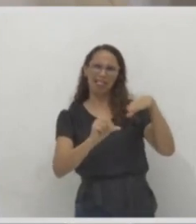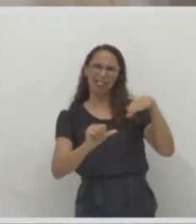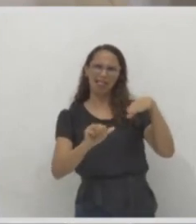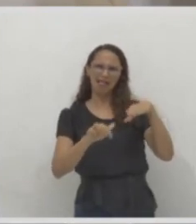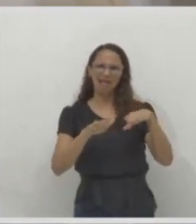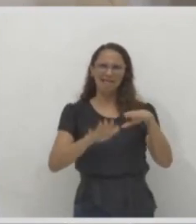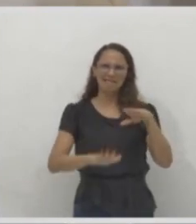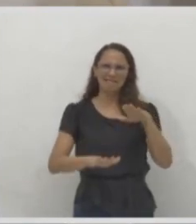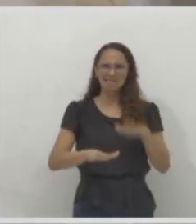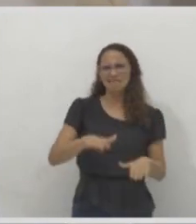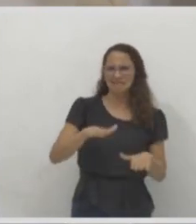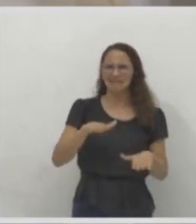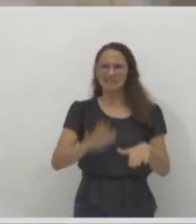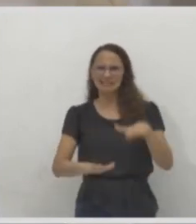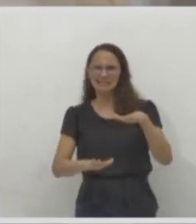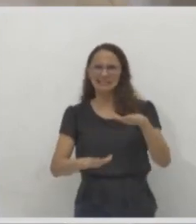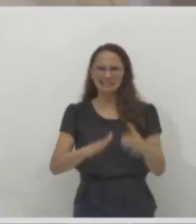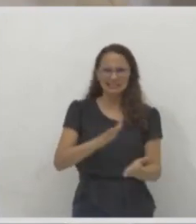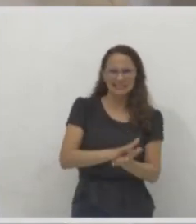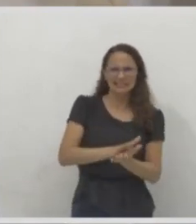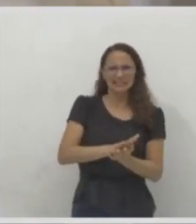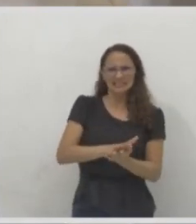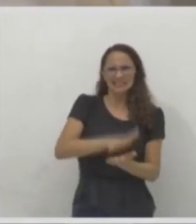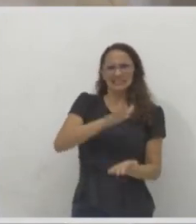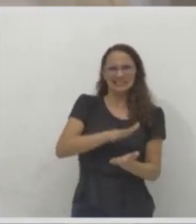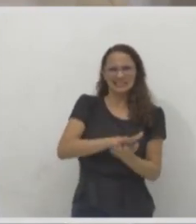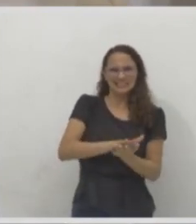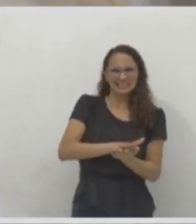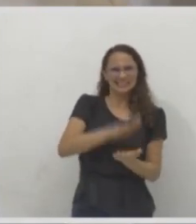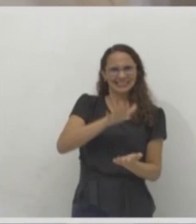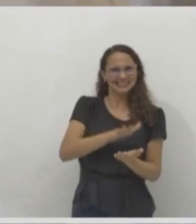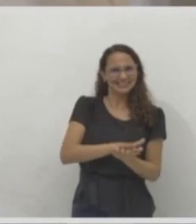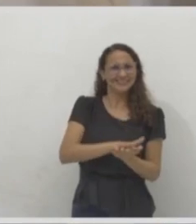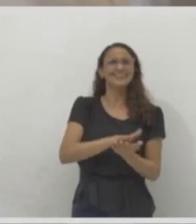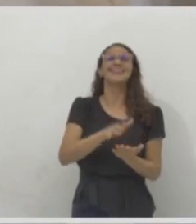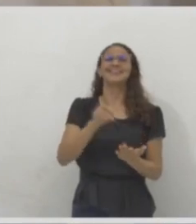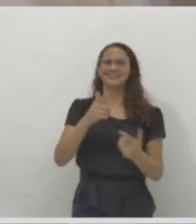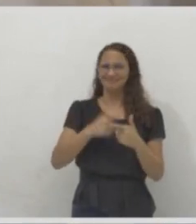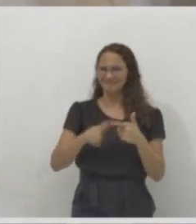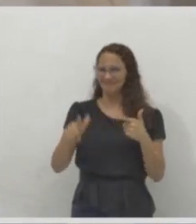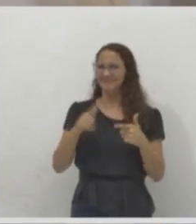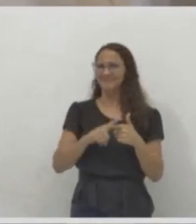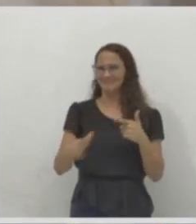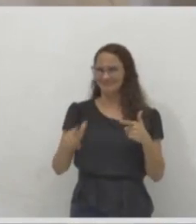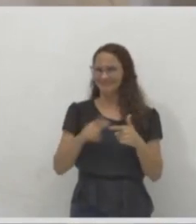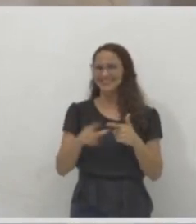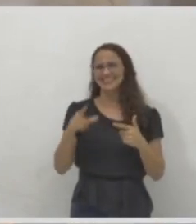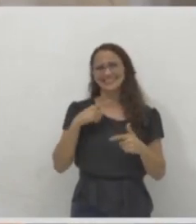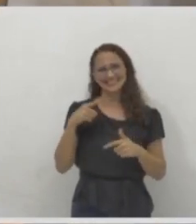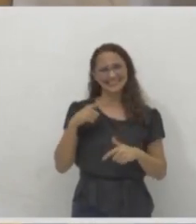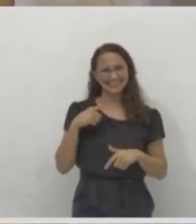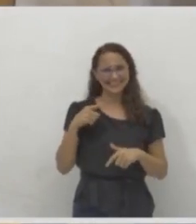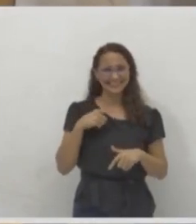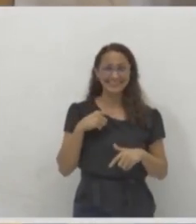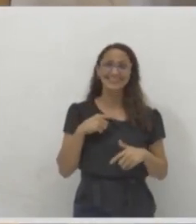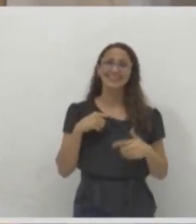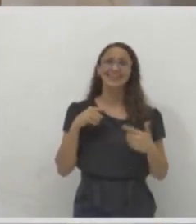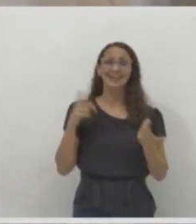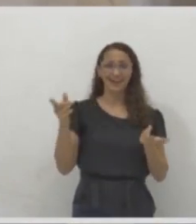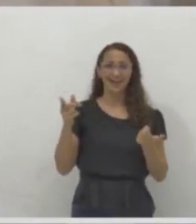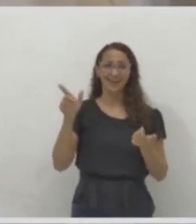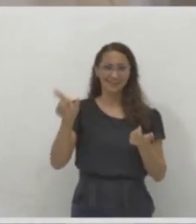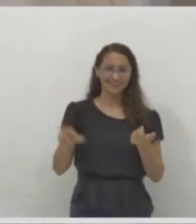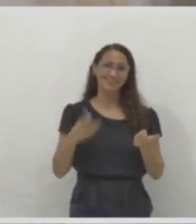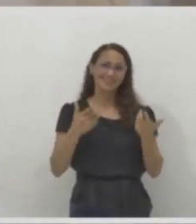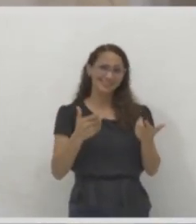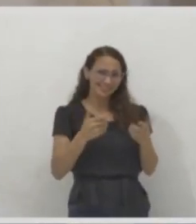grudando no solo, no chão do ginásio? Esse era o problema do látex. Tá? Os europeus queriam fazer produtos do látex, mas